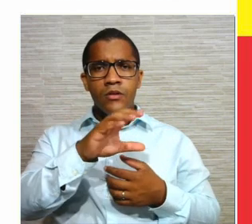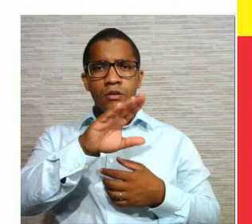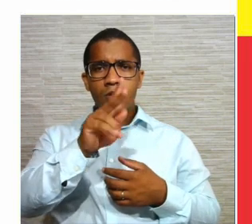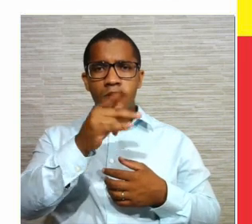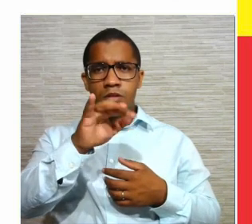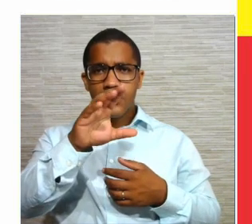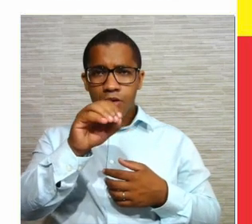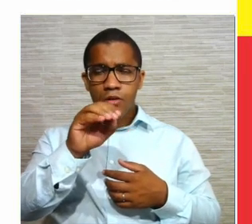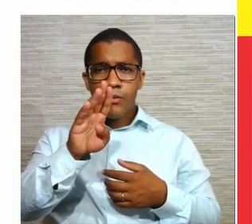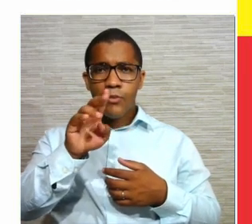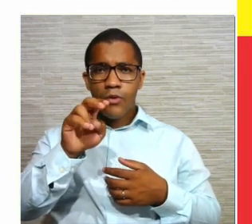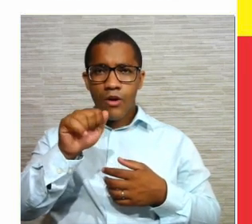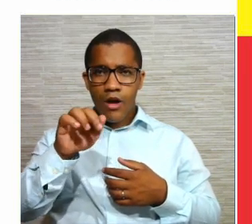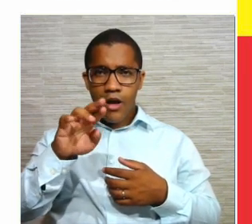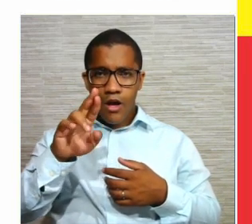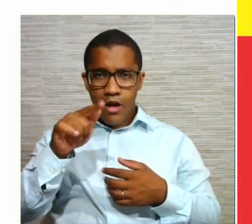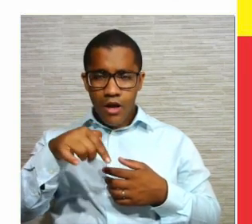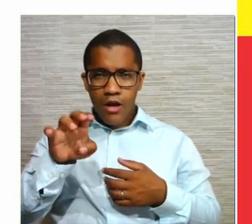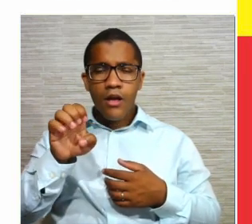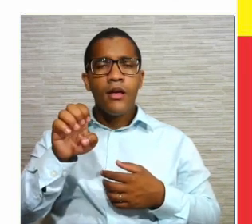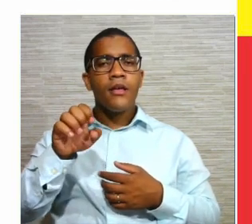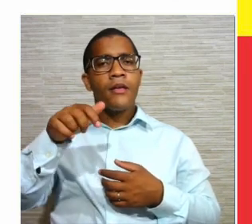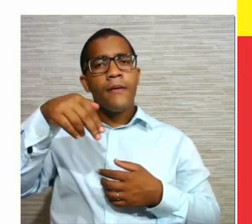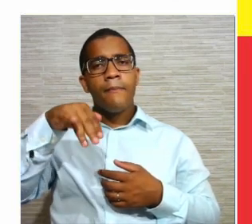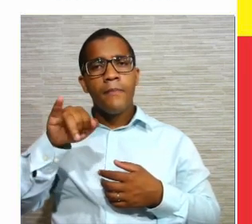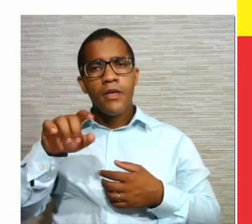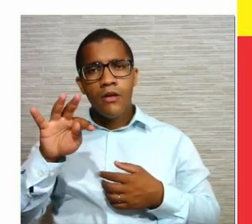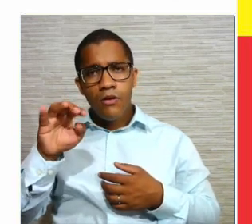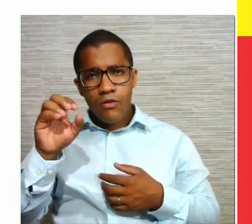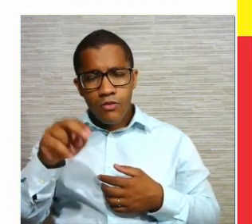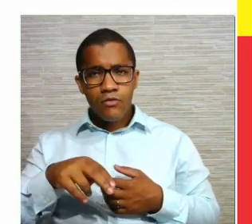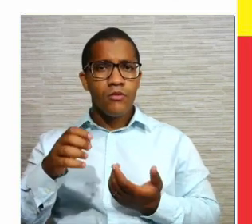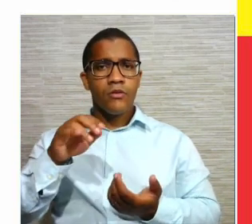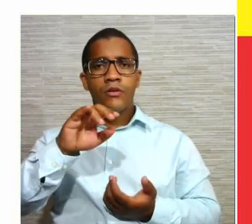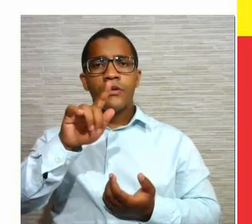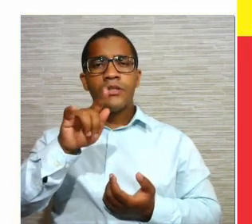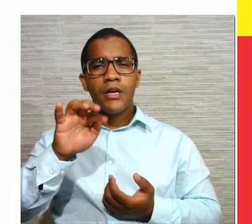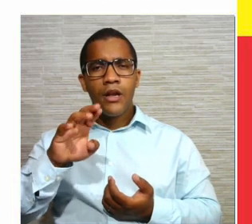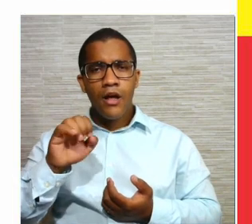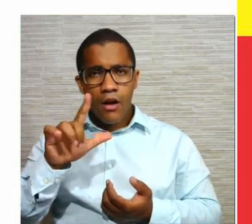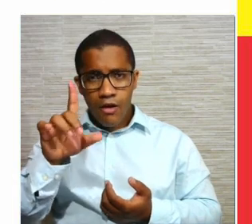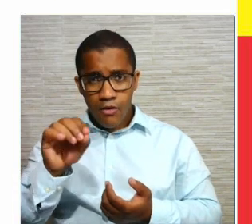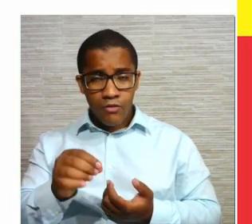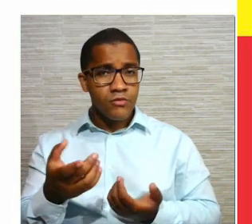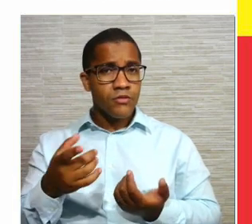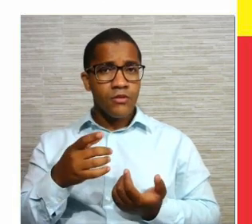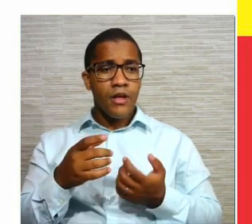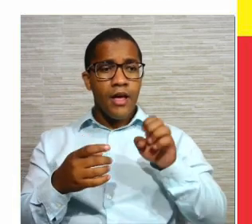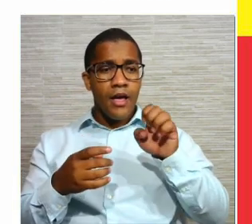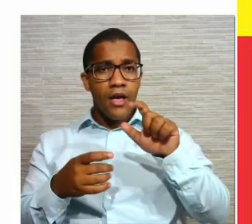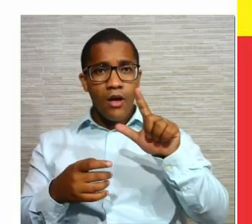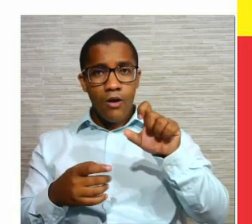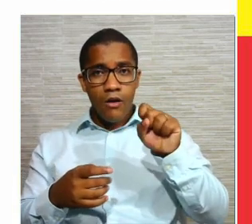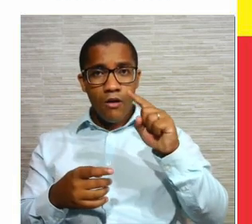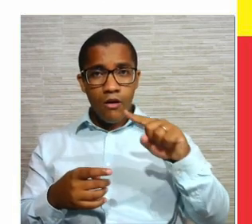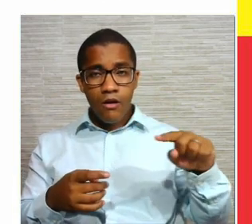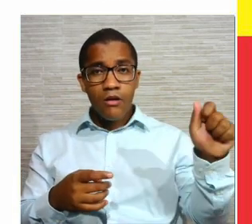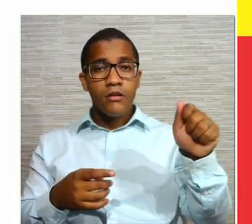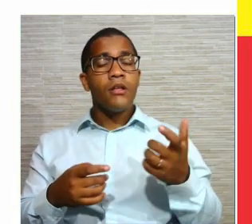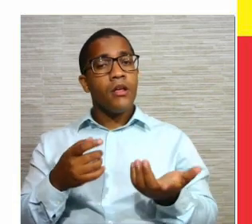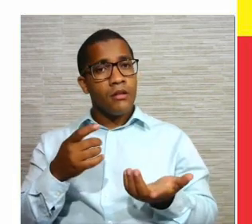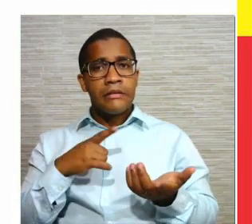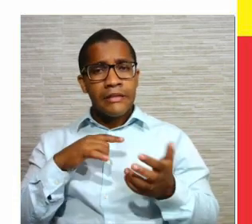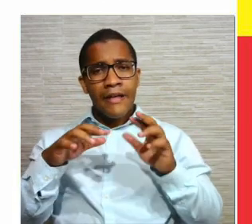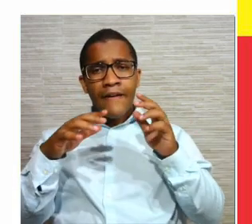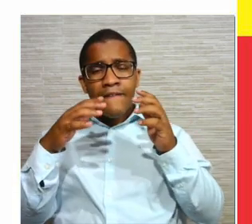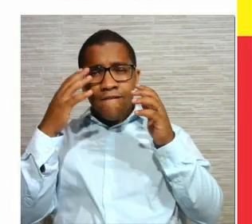Buarque, Milton Nascimento, Geraldo Vandré, Elza Soares. Então, foram nos festivais de músicas que